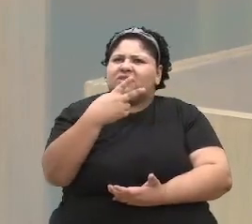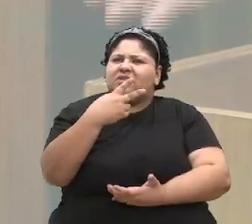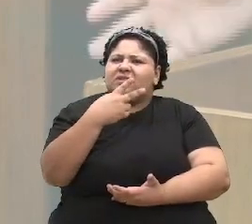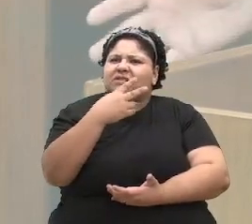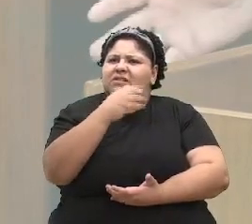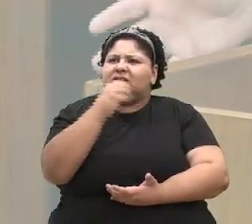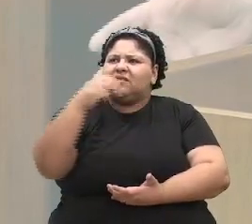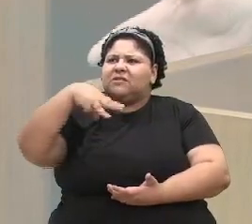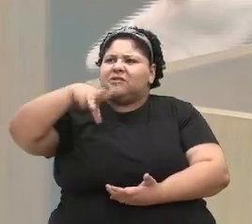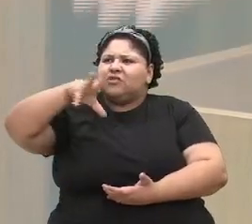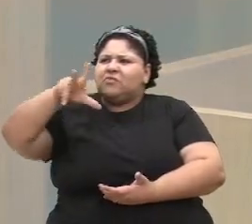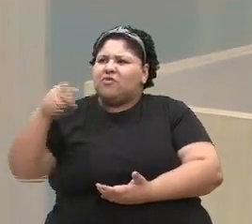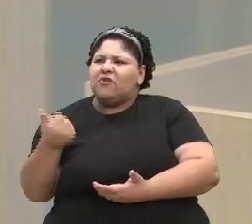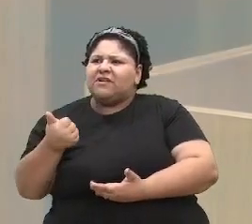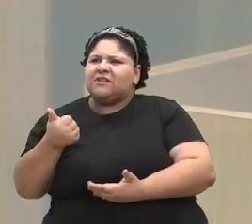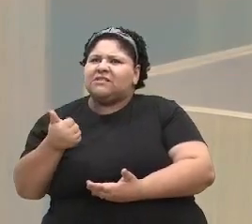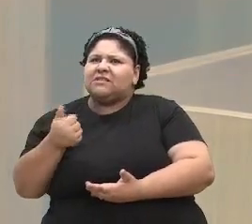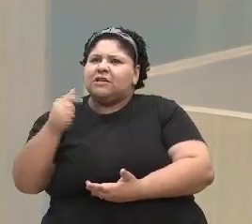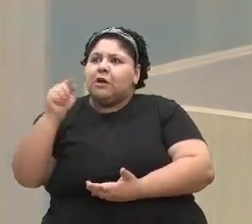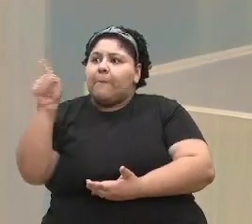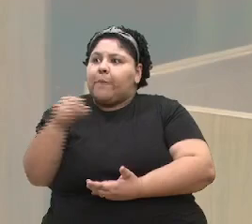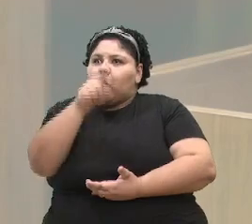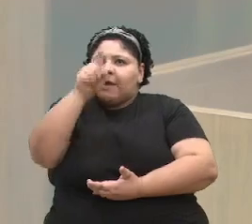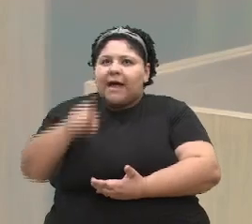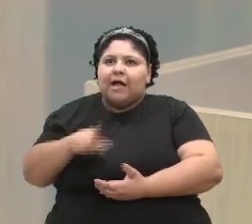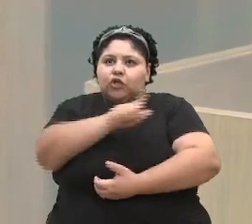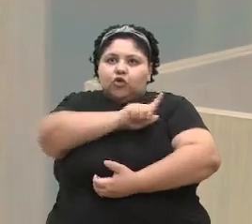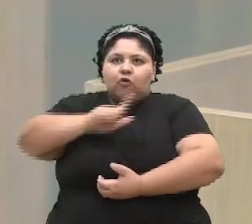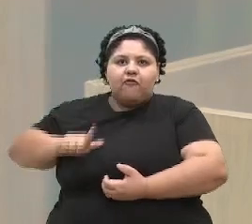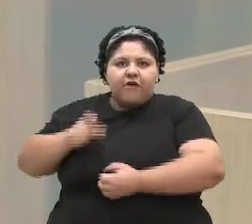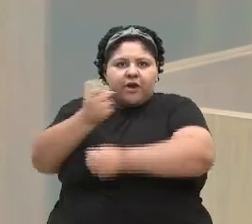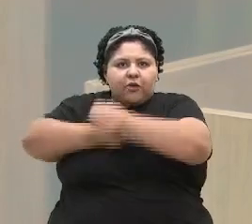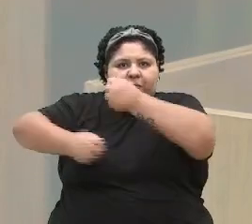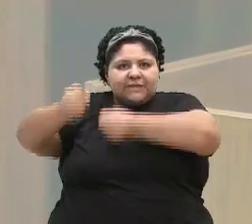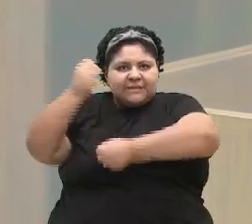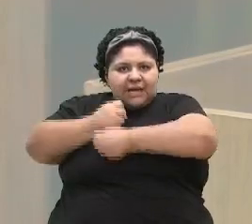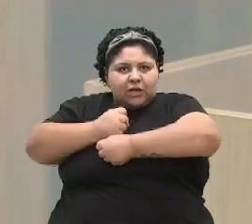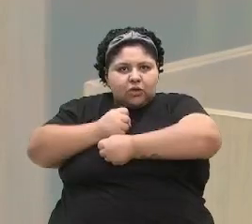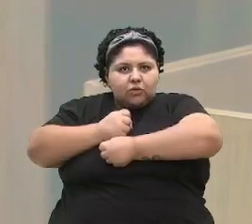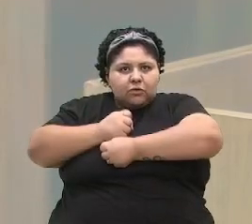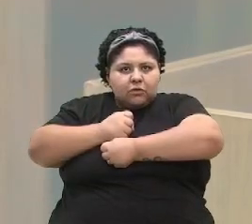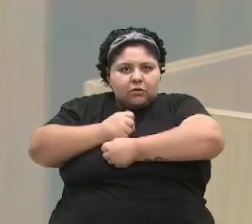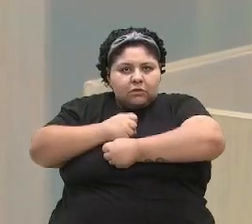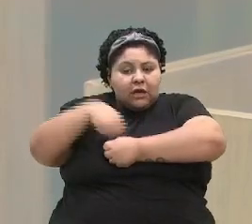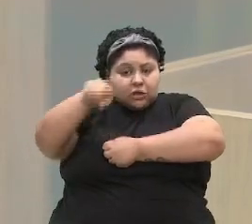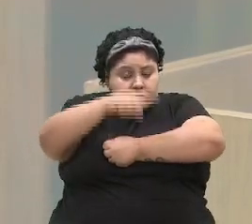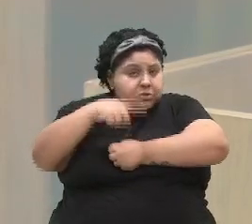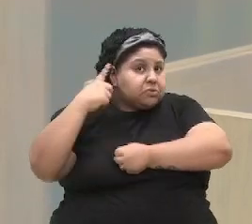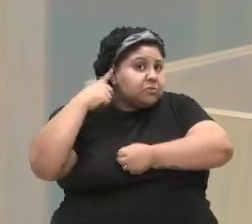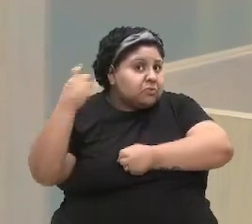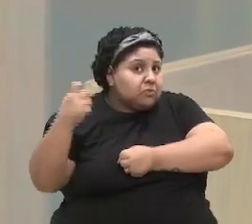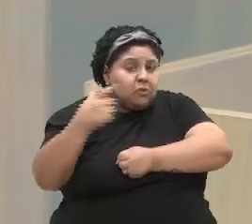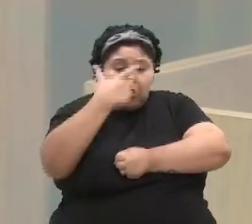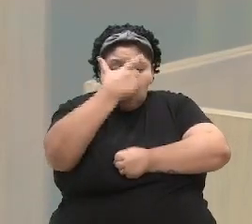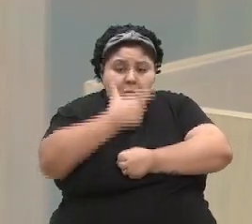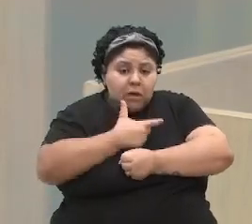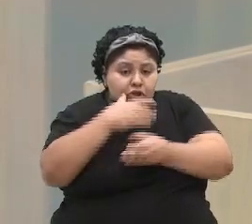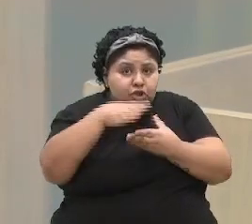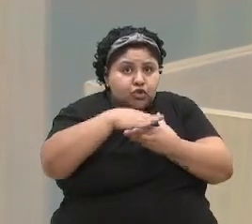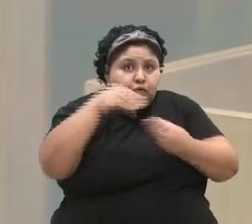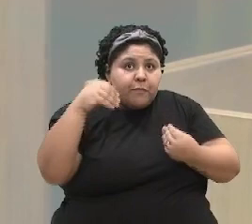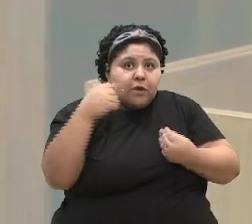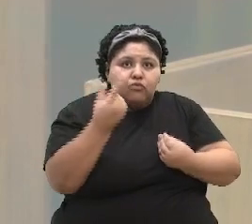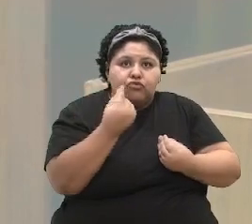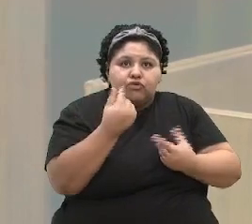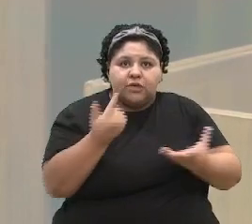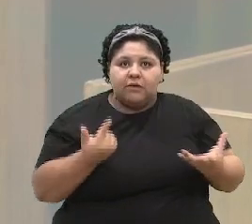empenhados no governo passado, nesse governo, é o que a gente escutou, parece que sumiu esse dinheiro. Em torno de 200